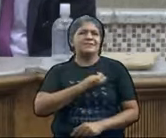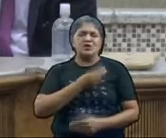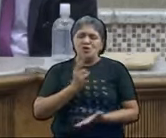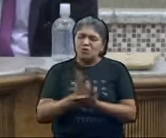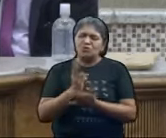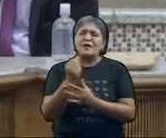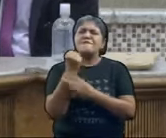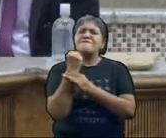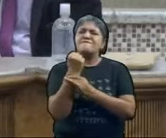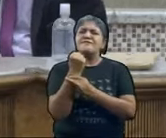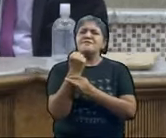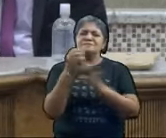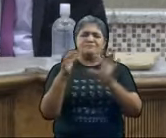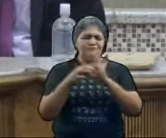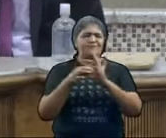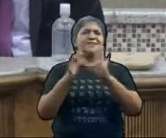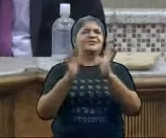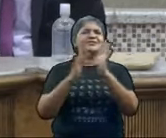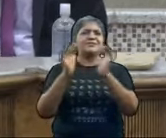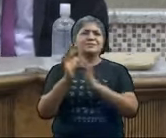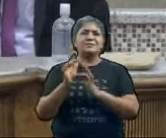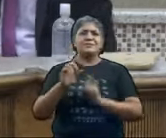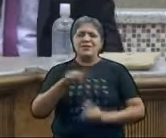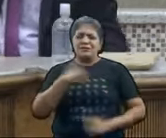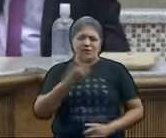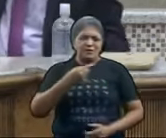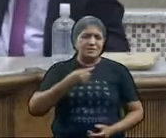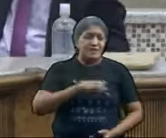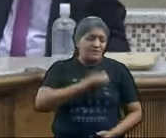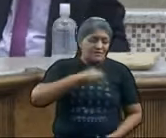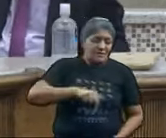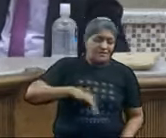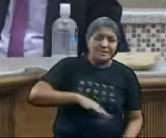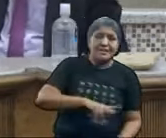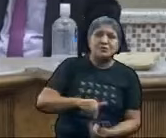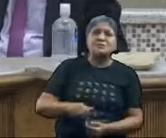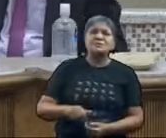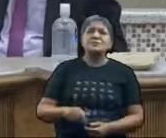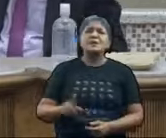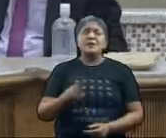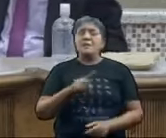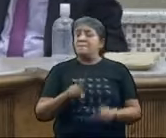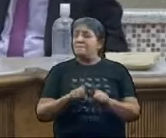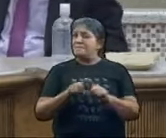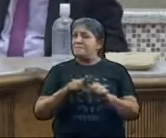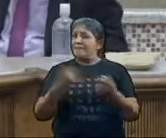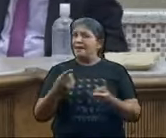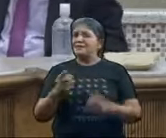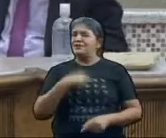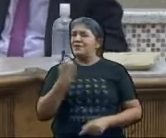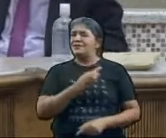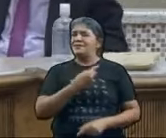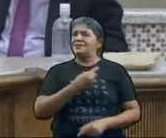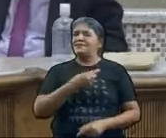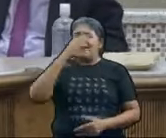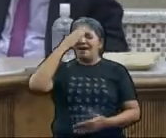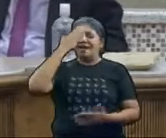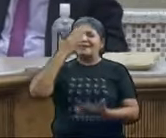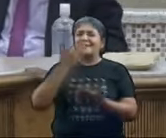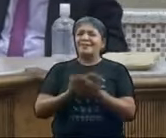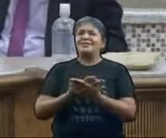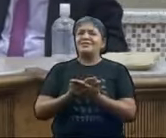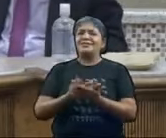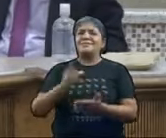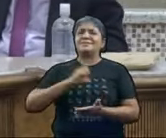Todos nós estamos aqui nesta terra, mas nós vislumbramos, nós acreditamos, Deus está nos ensinando cada